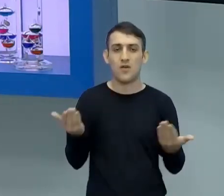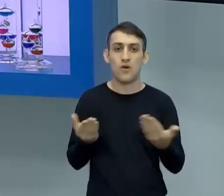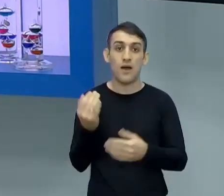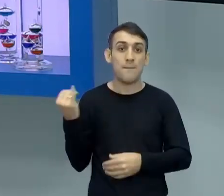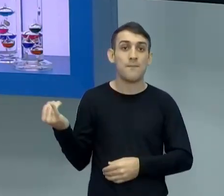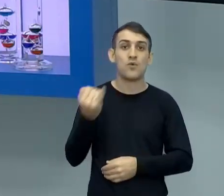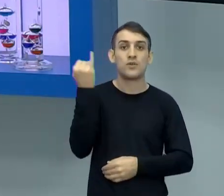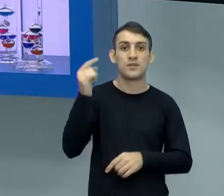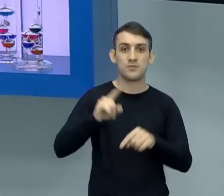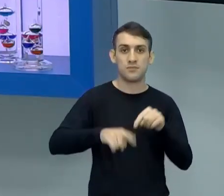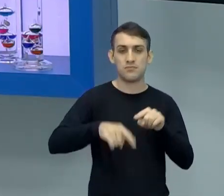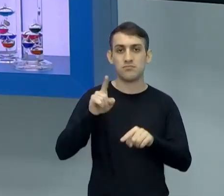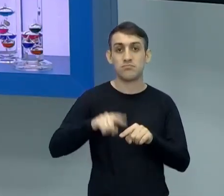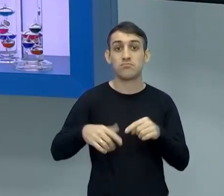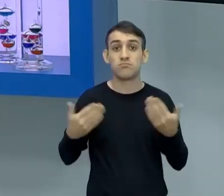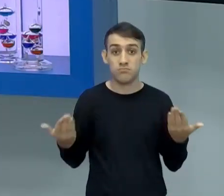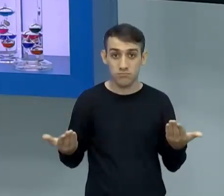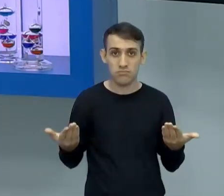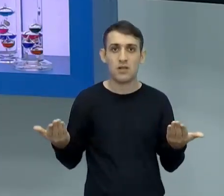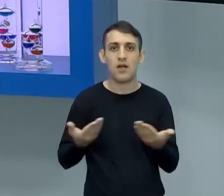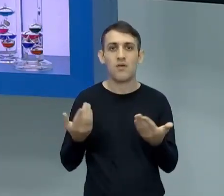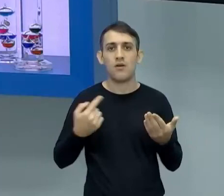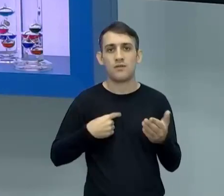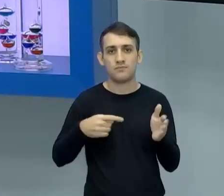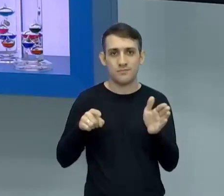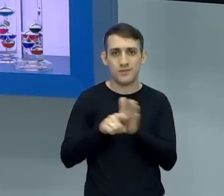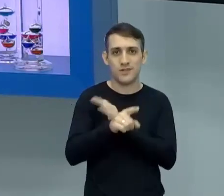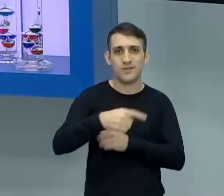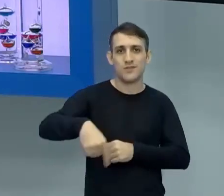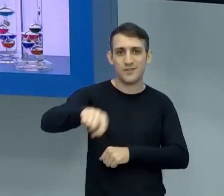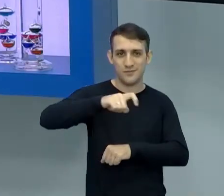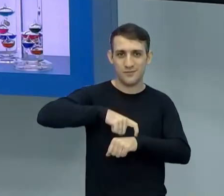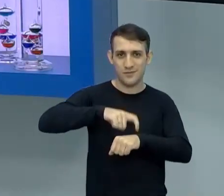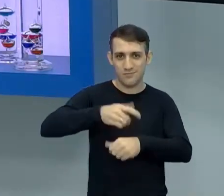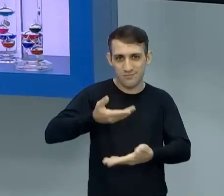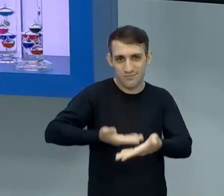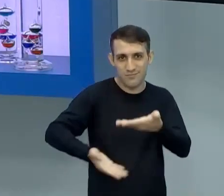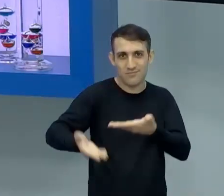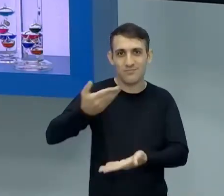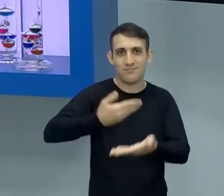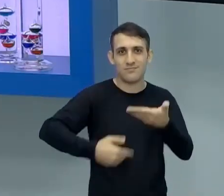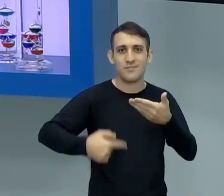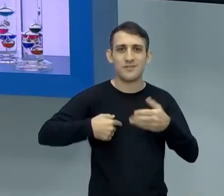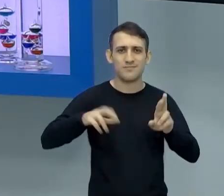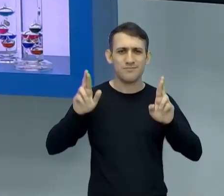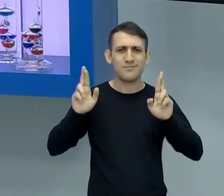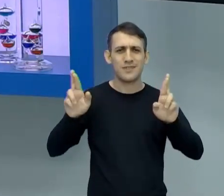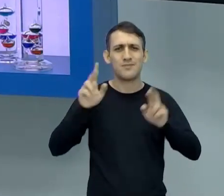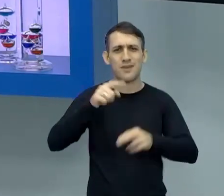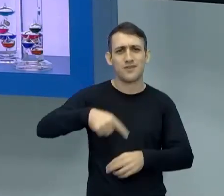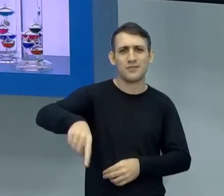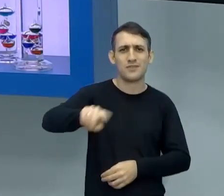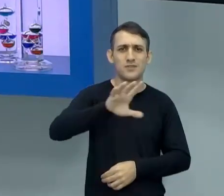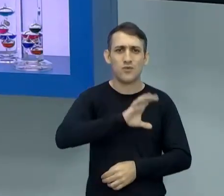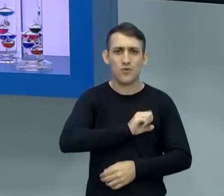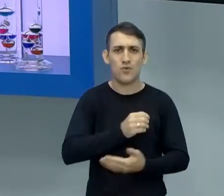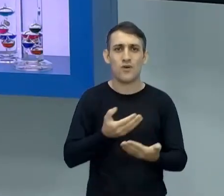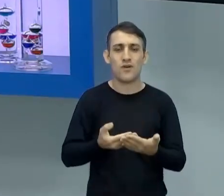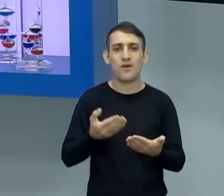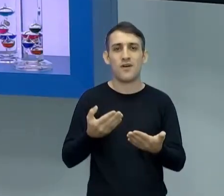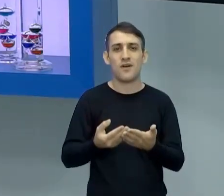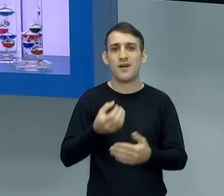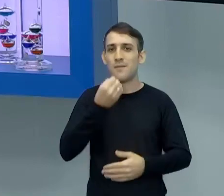importância desses materiais? Vou deixar para a gente conversar no nosso momento de interação. Espero que vocês tenham gostado da aula.